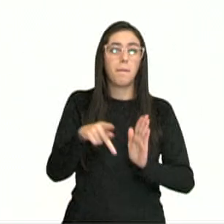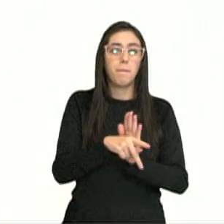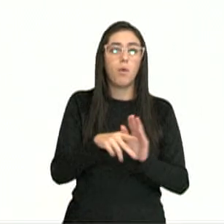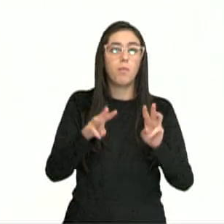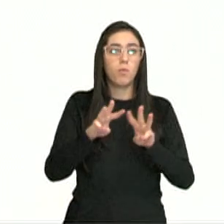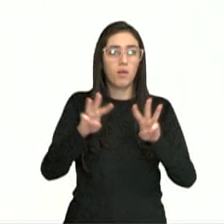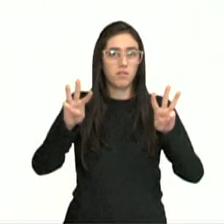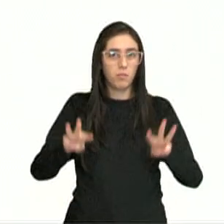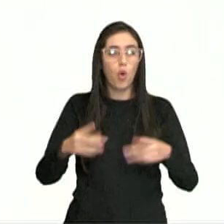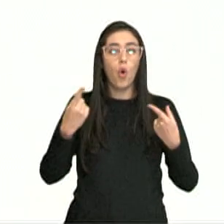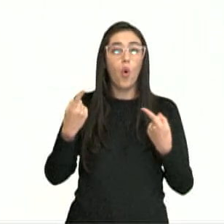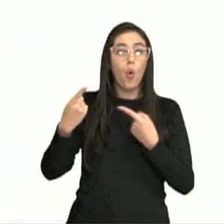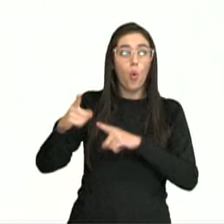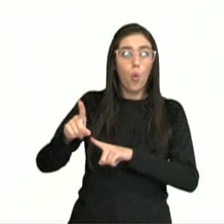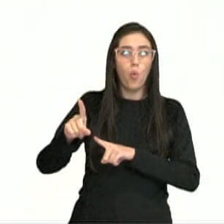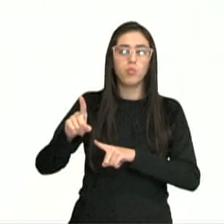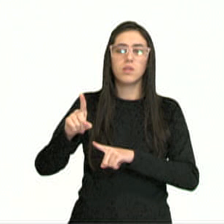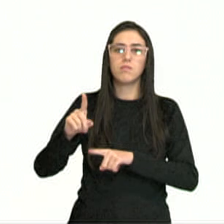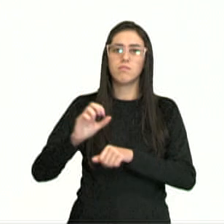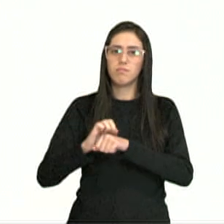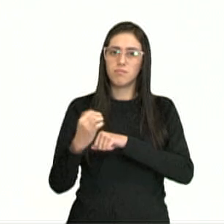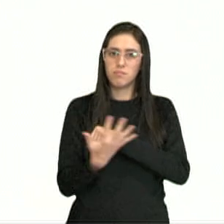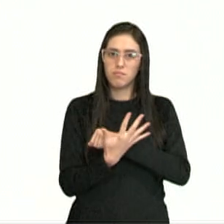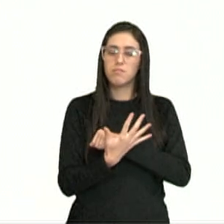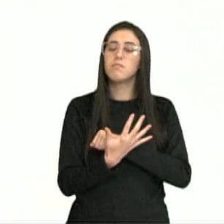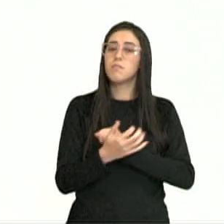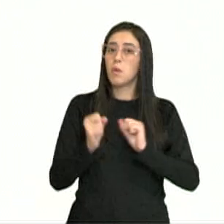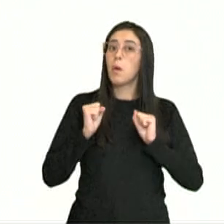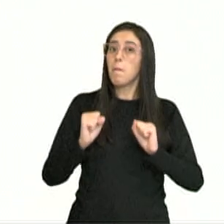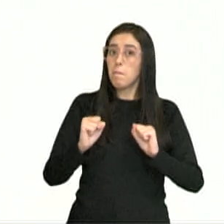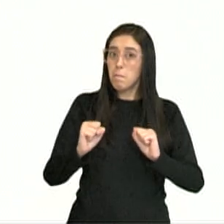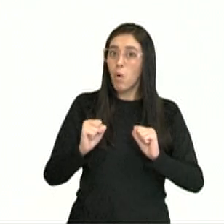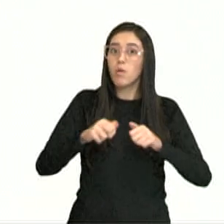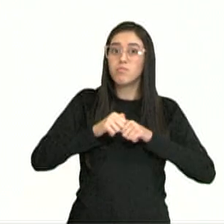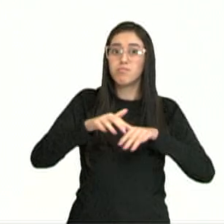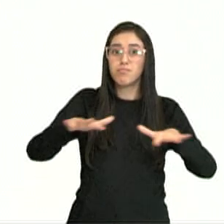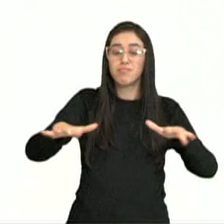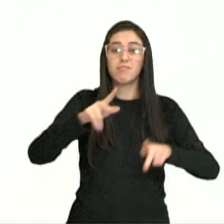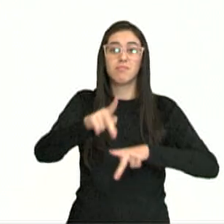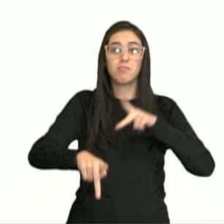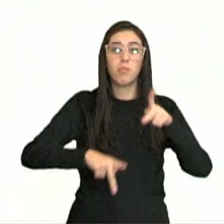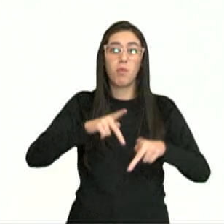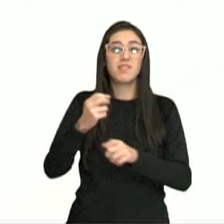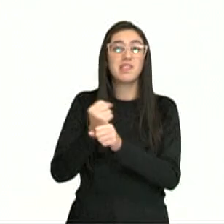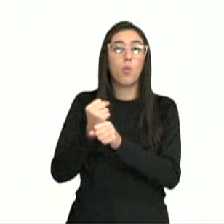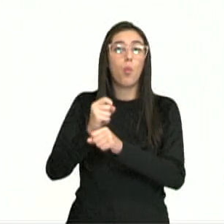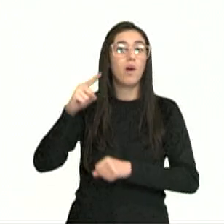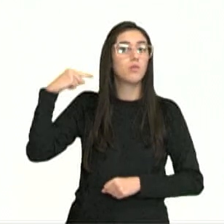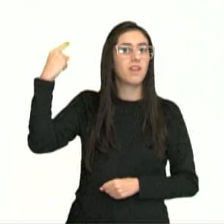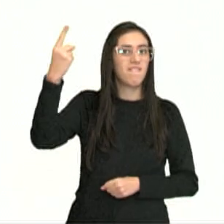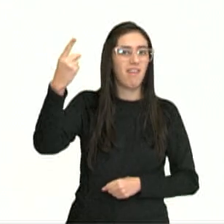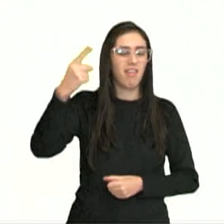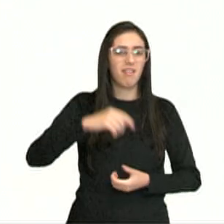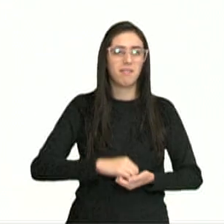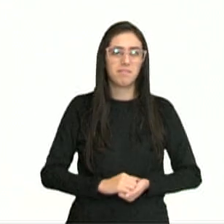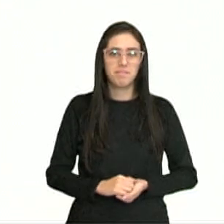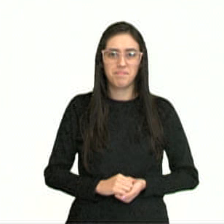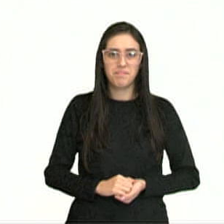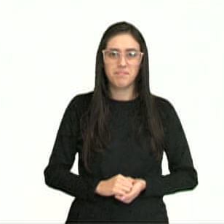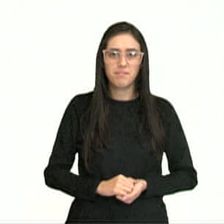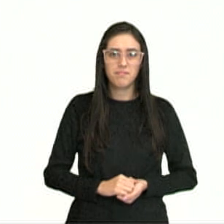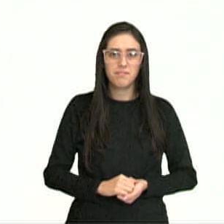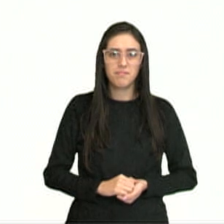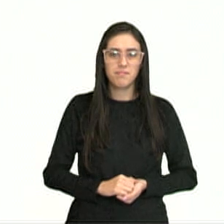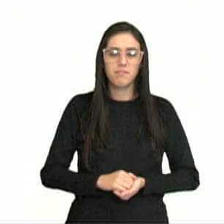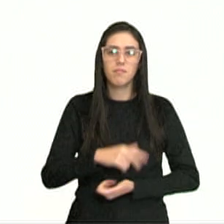contra a Covid-19 pode estar disponível para a população no ano que vem. A